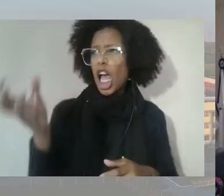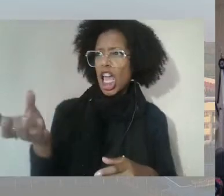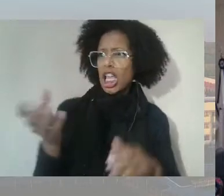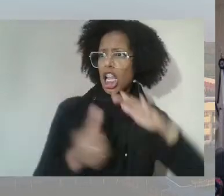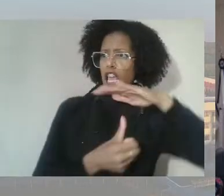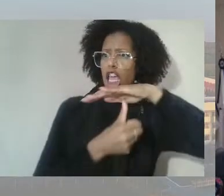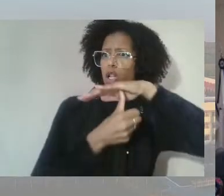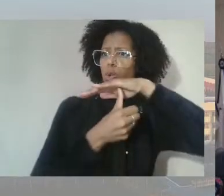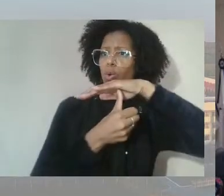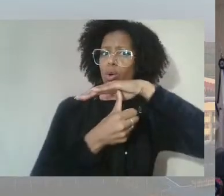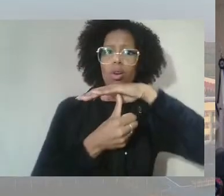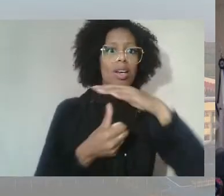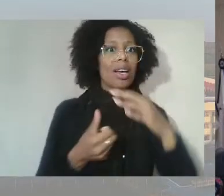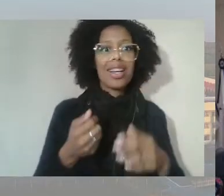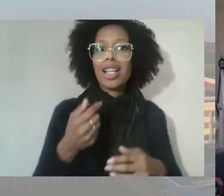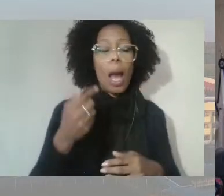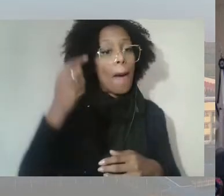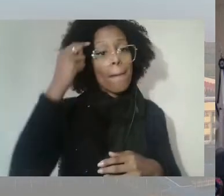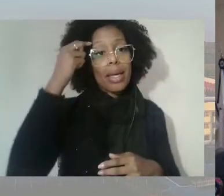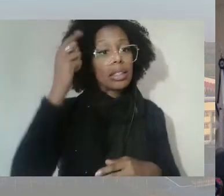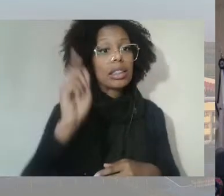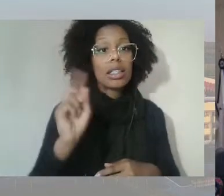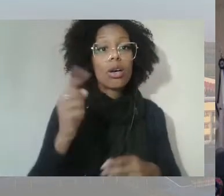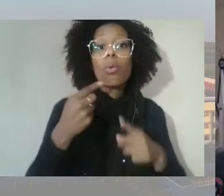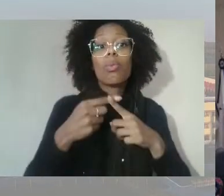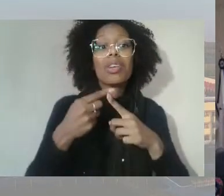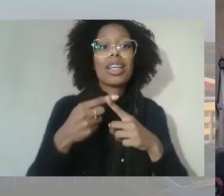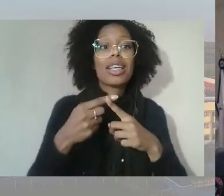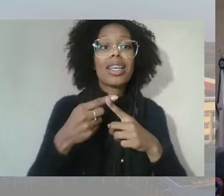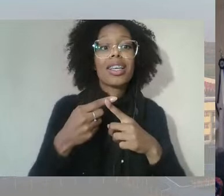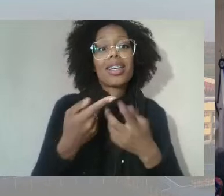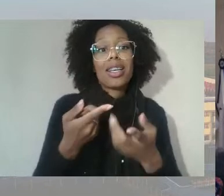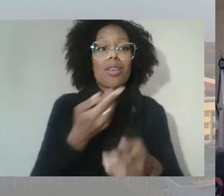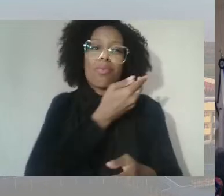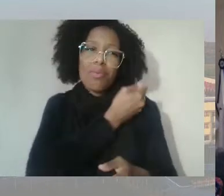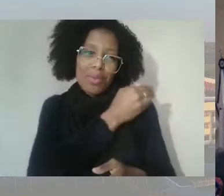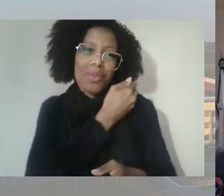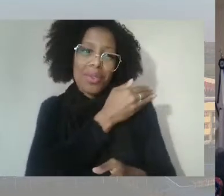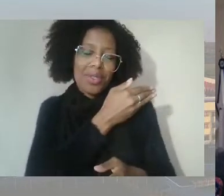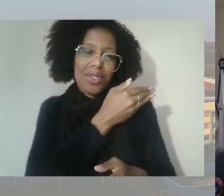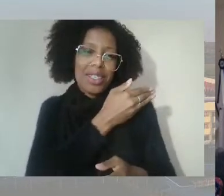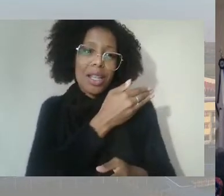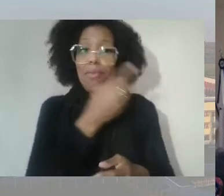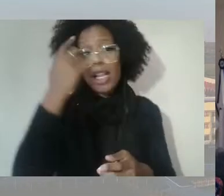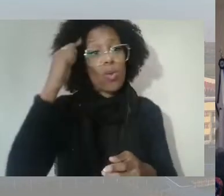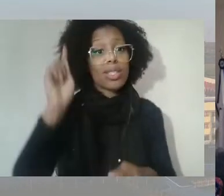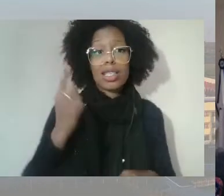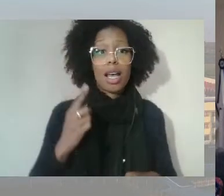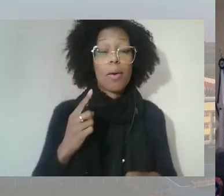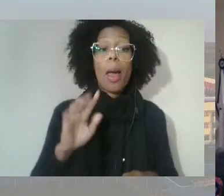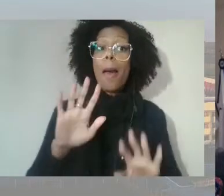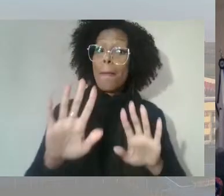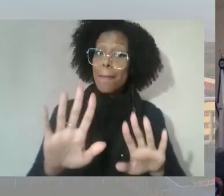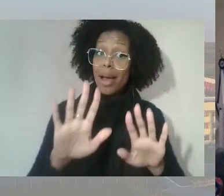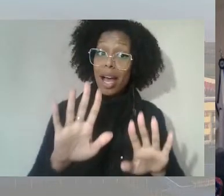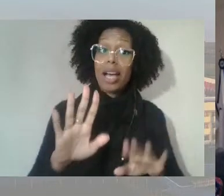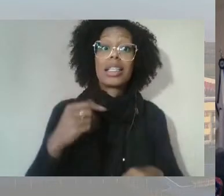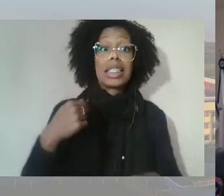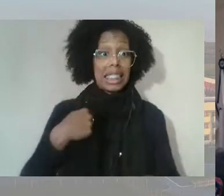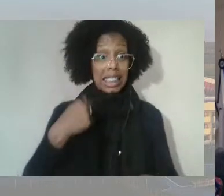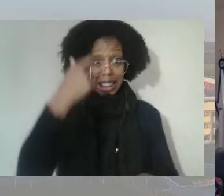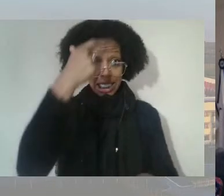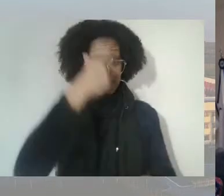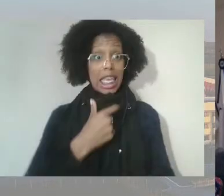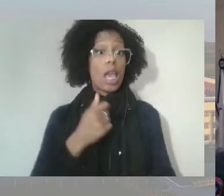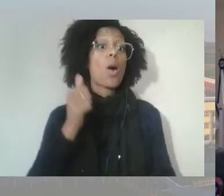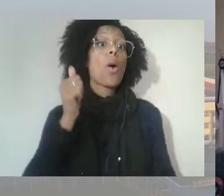demérito para aquela pessoa, deixando muito claro. Agora, eu sei que se eu fosse um branco, dificilmente... Ou ele chegaria e